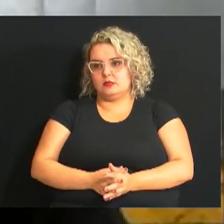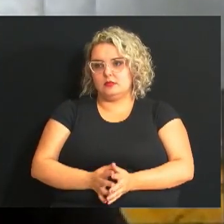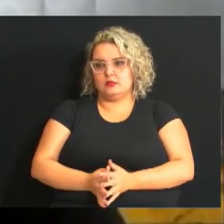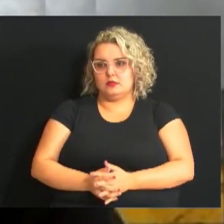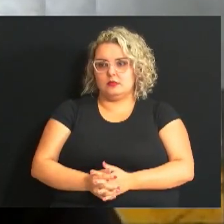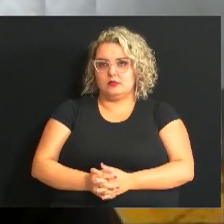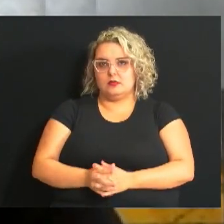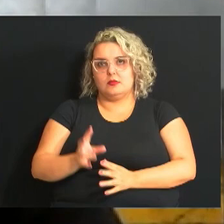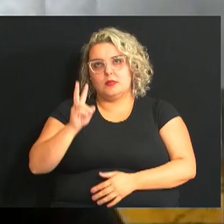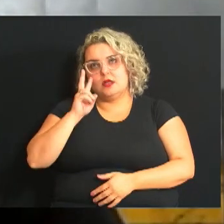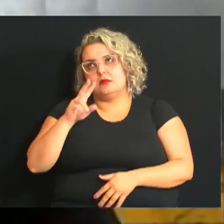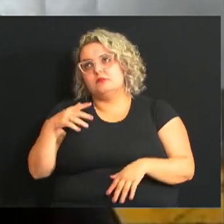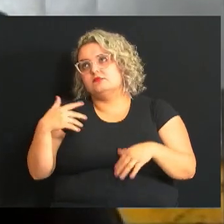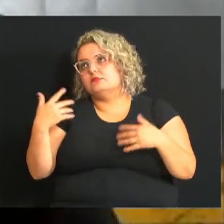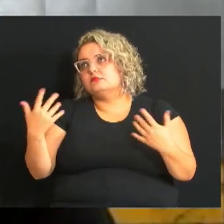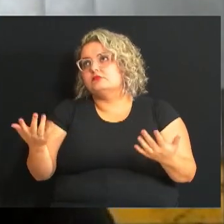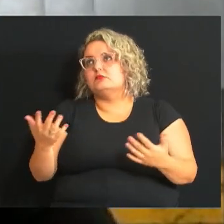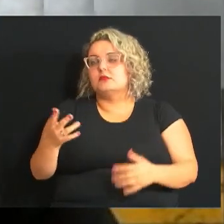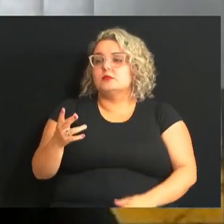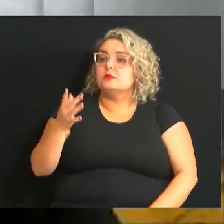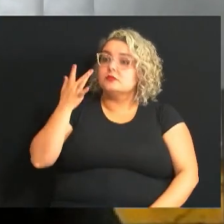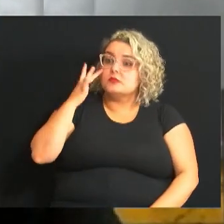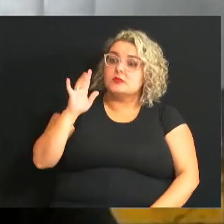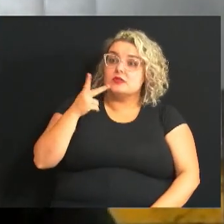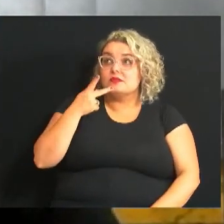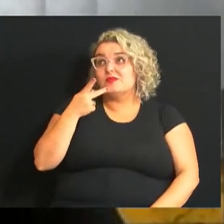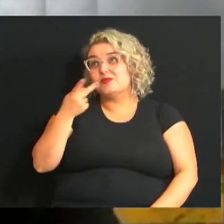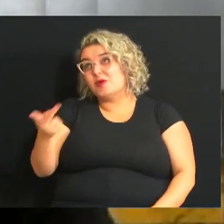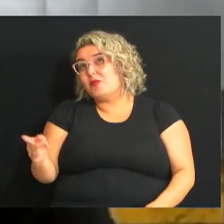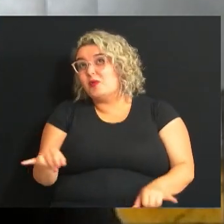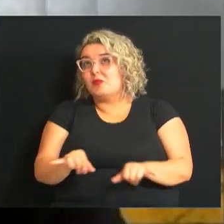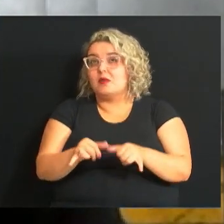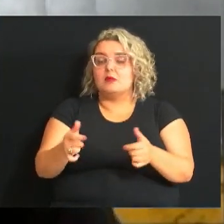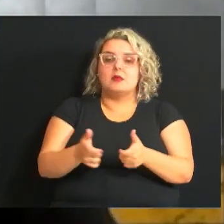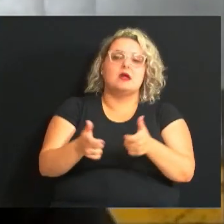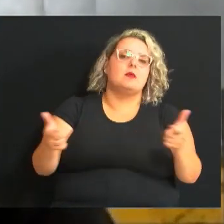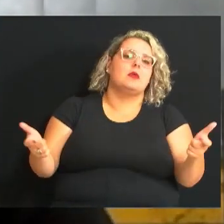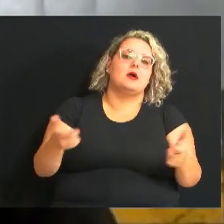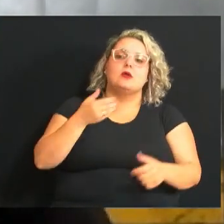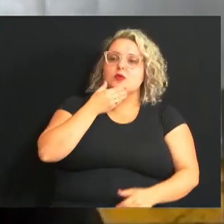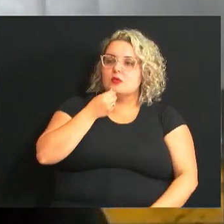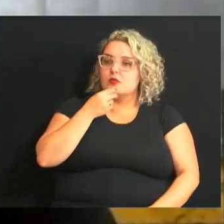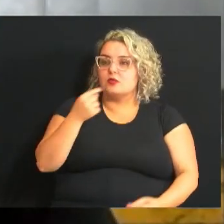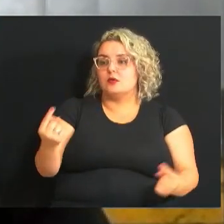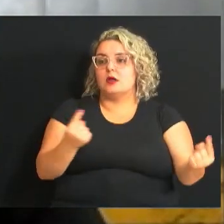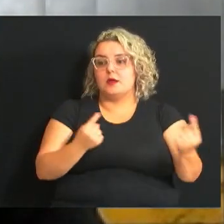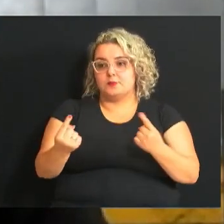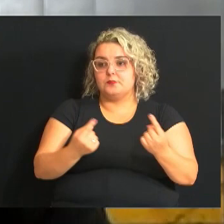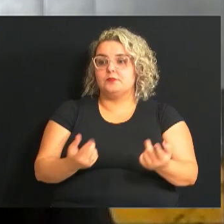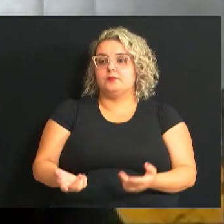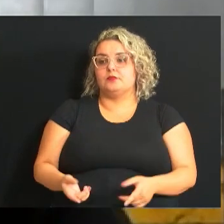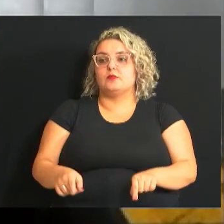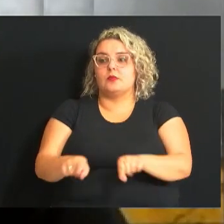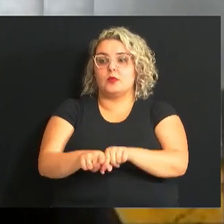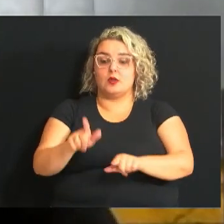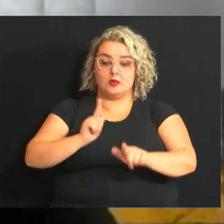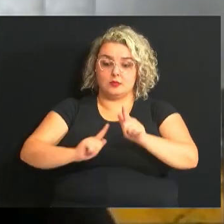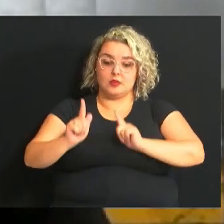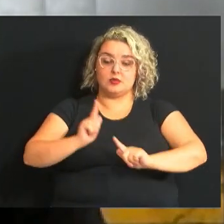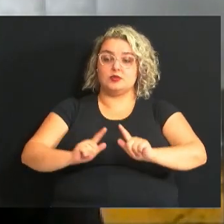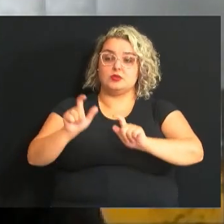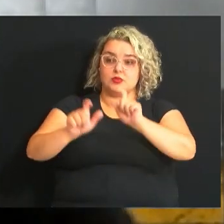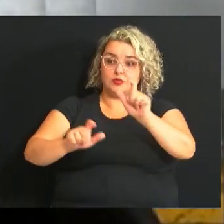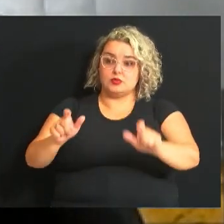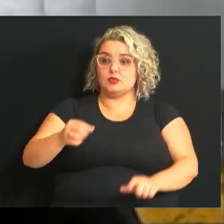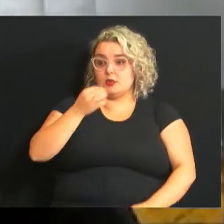se eu estou falando besteira, mas a maioria dos homens que me procuraram, assim, como gestor de pessoas,